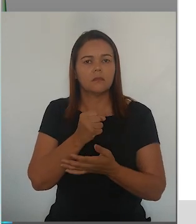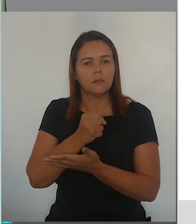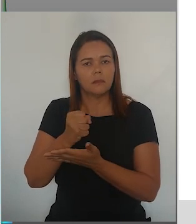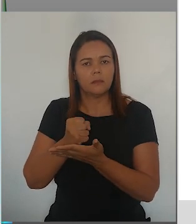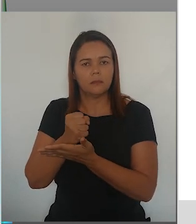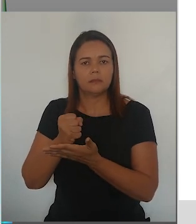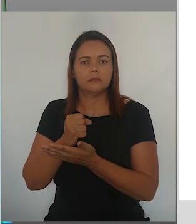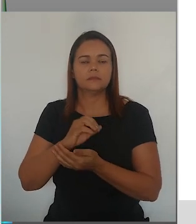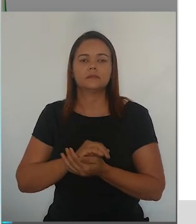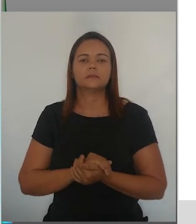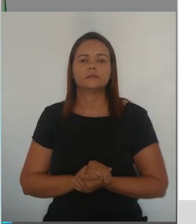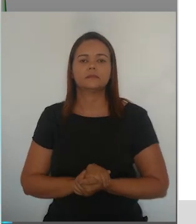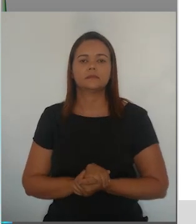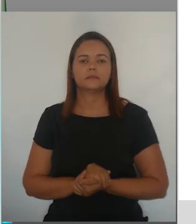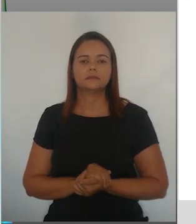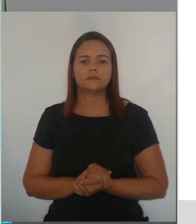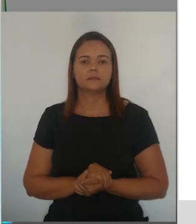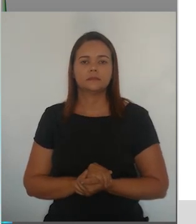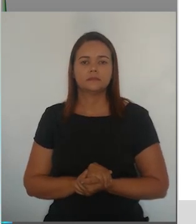basal.